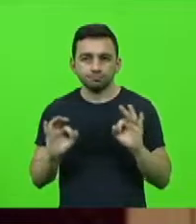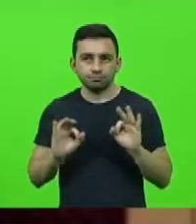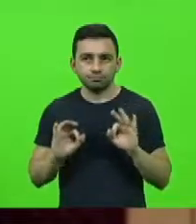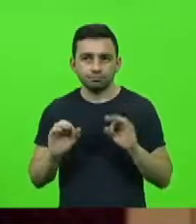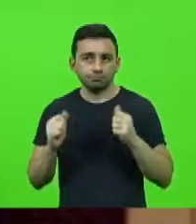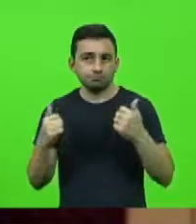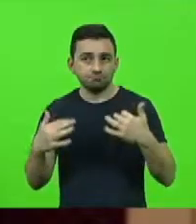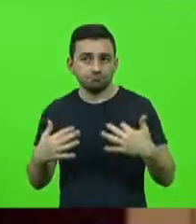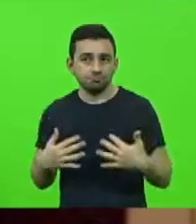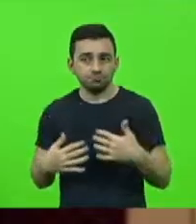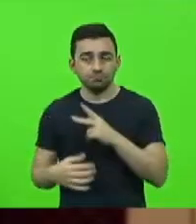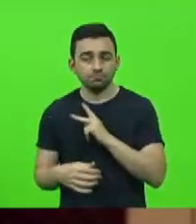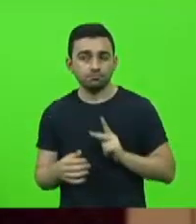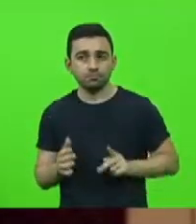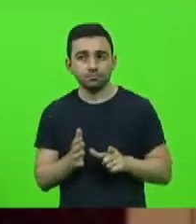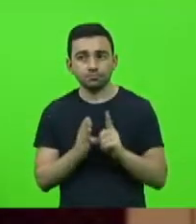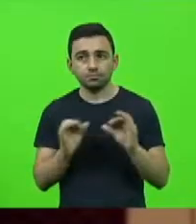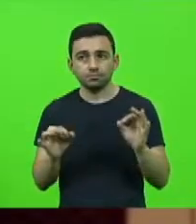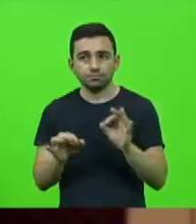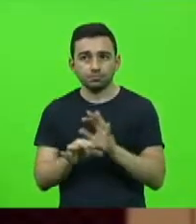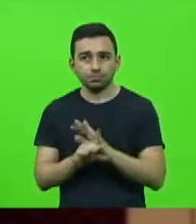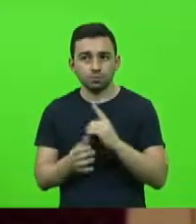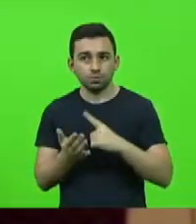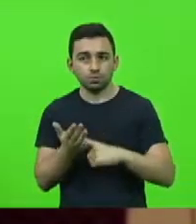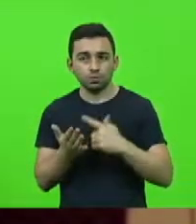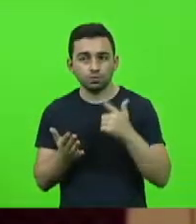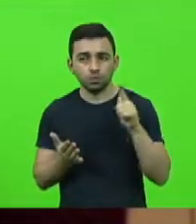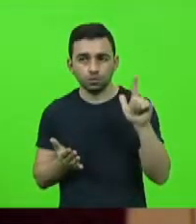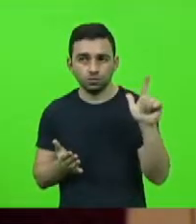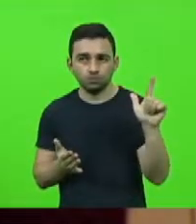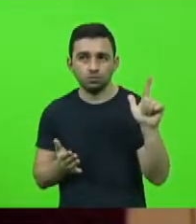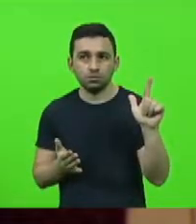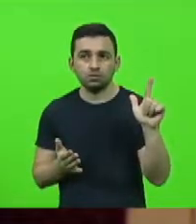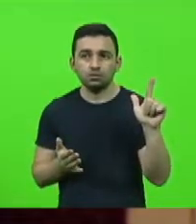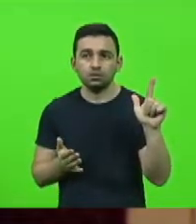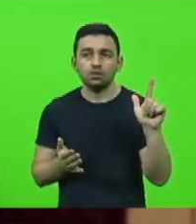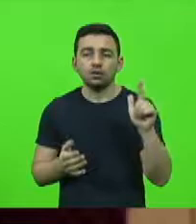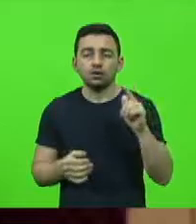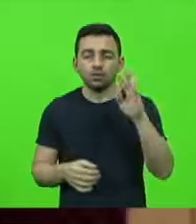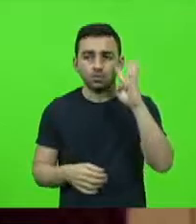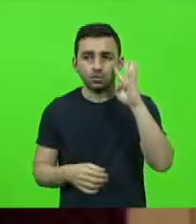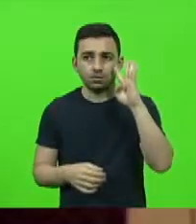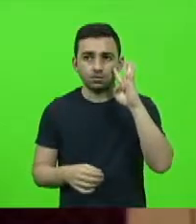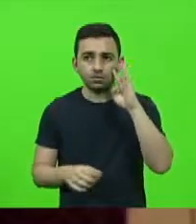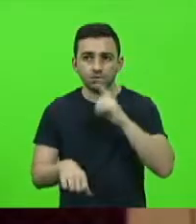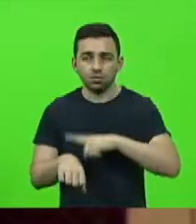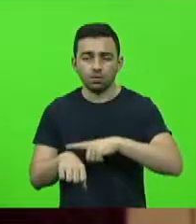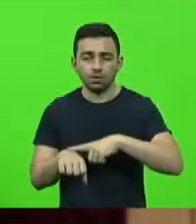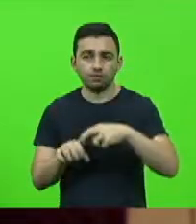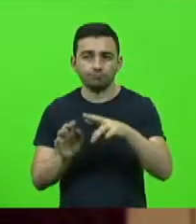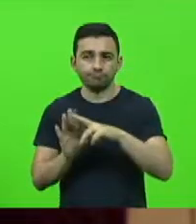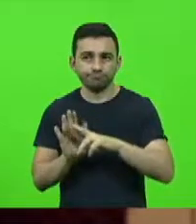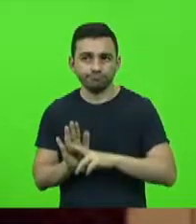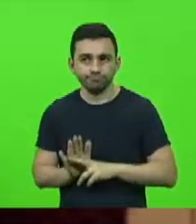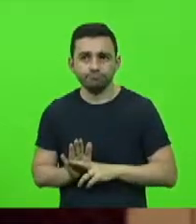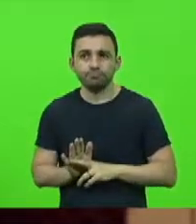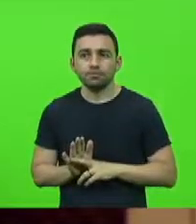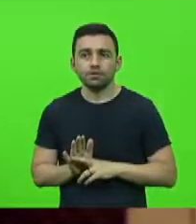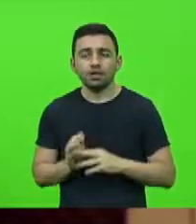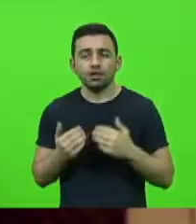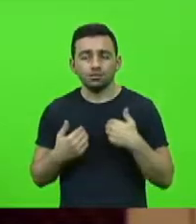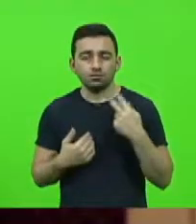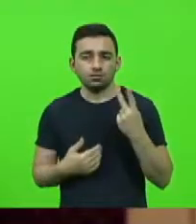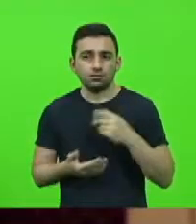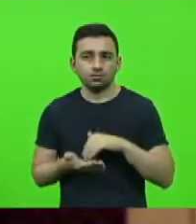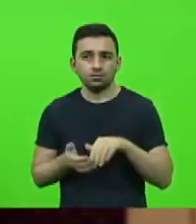senhor presidente, antes de encerrar a sessão, convocou outra, ordinária, para quarta-feira, no horário regimental. Para constar, eu, segundo